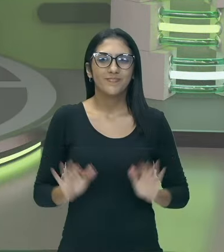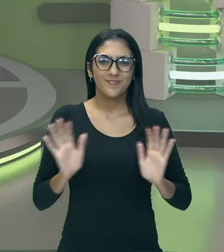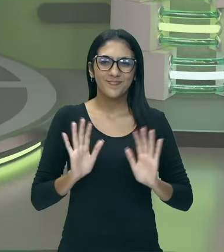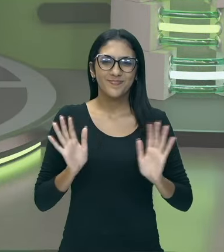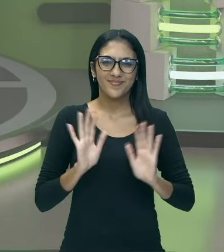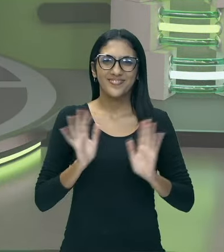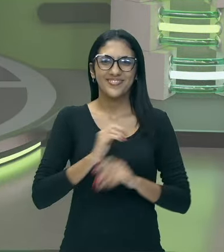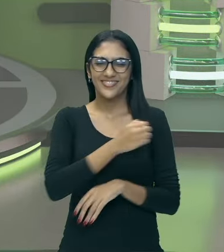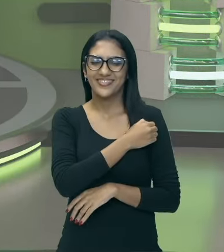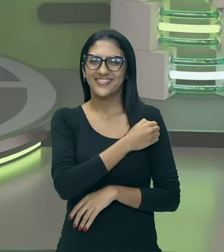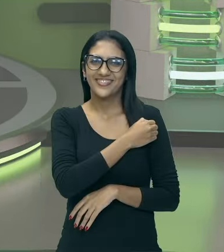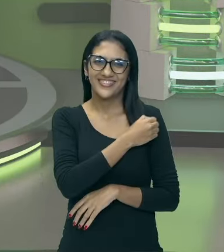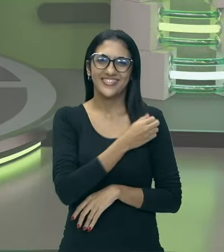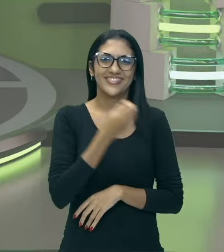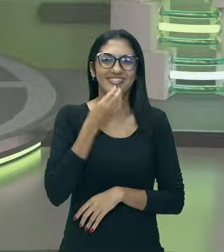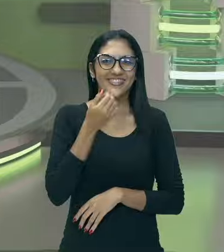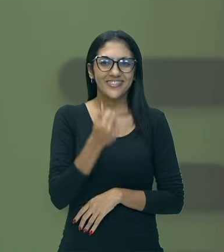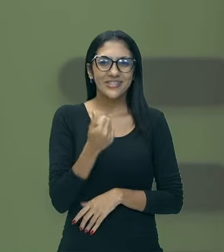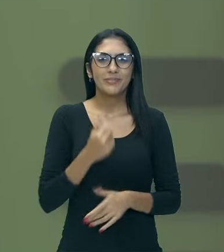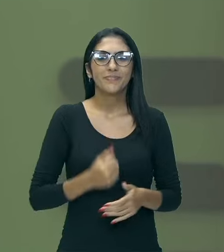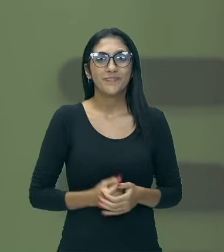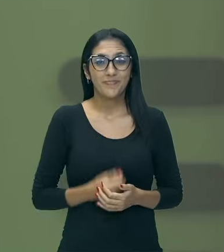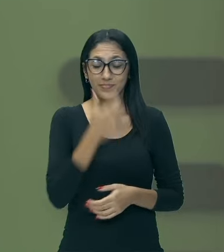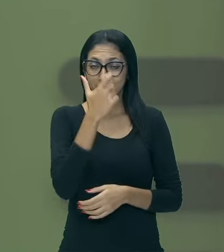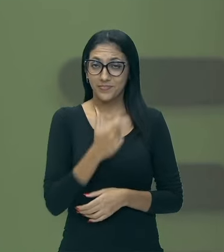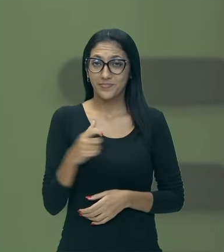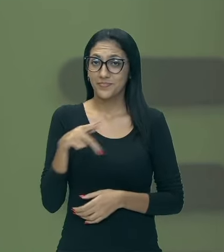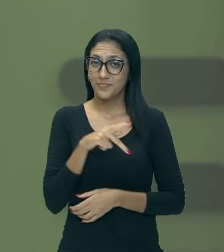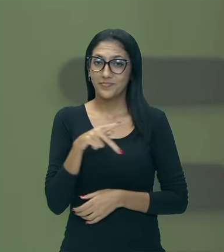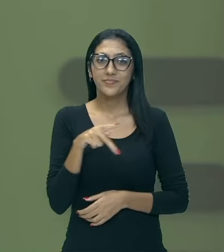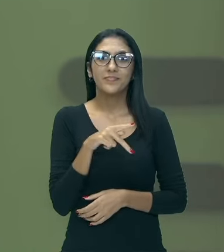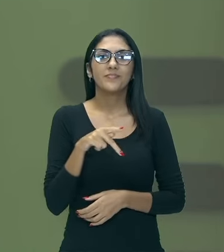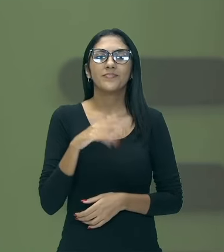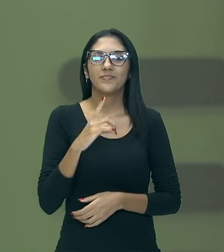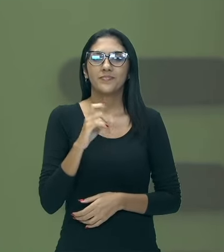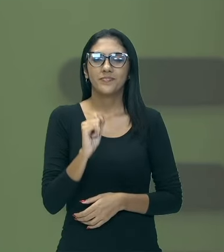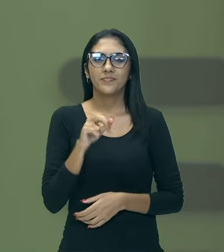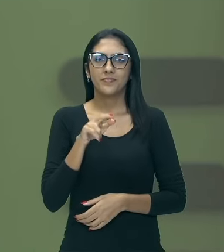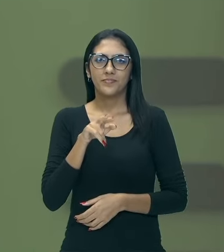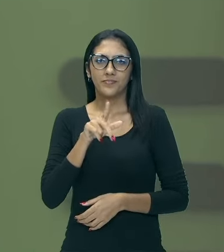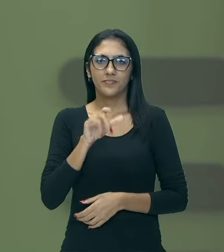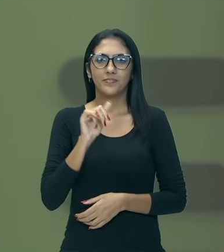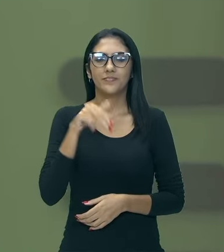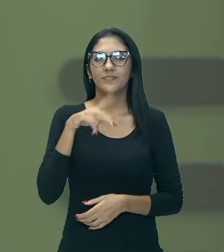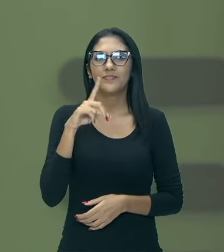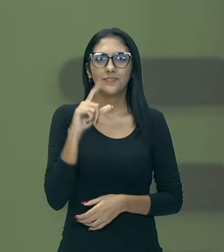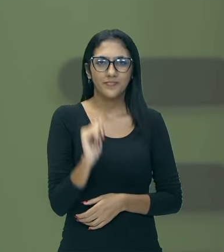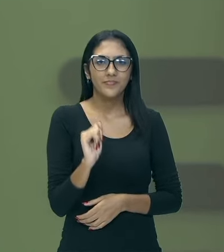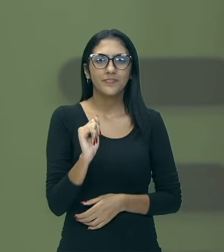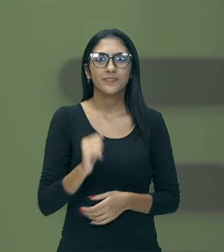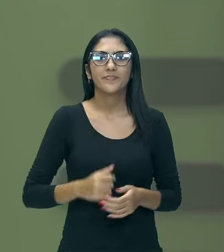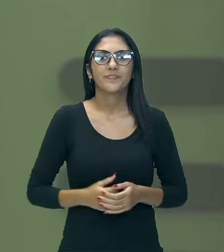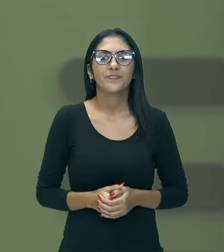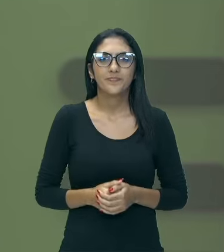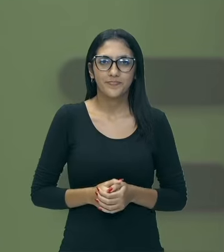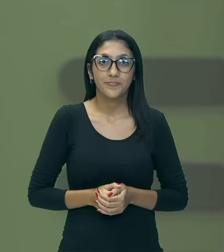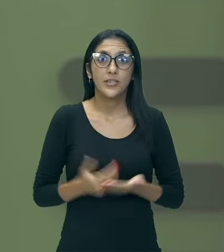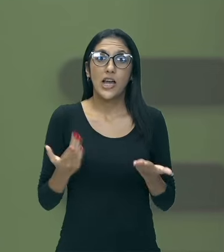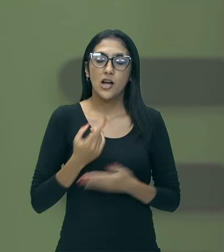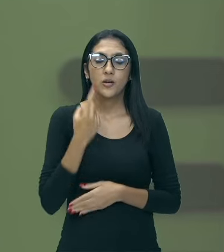Olá, estudantes! Tudo bem? Eu sou a professora Darlinda Monteiro e agora